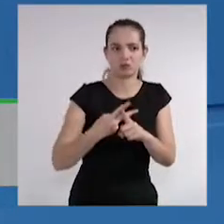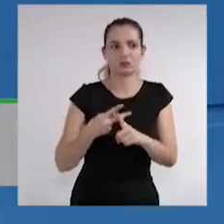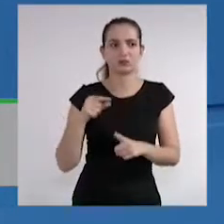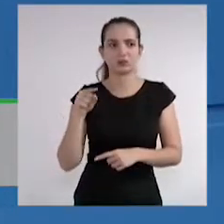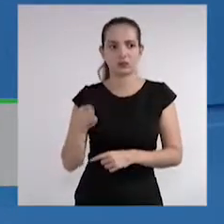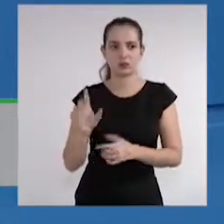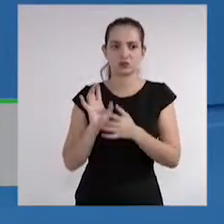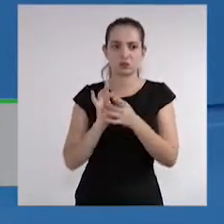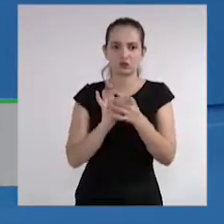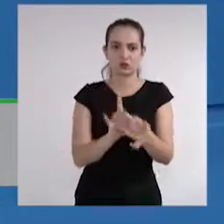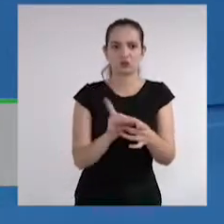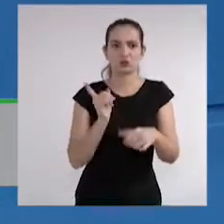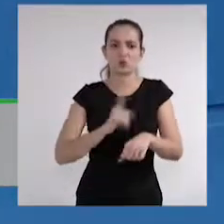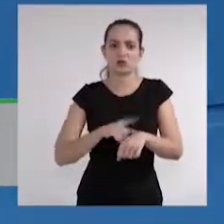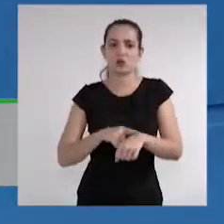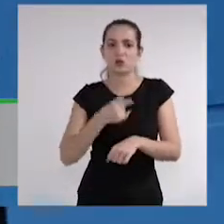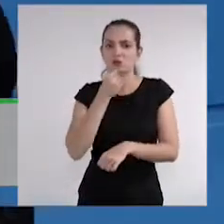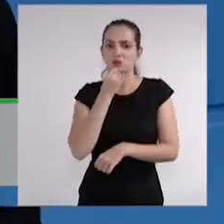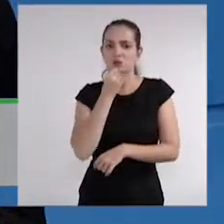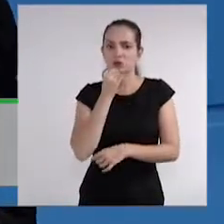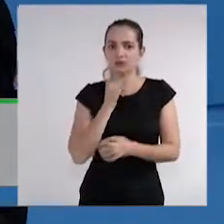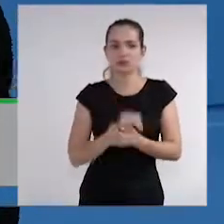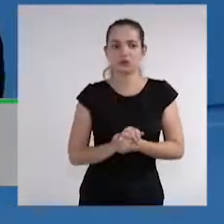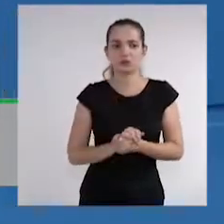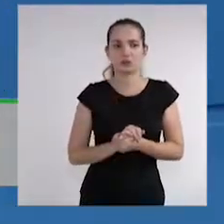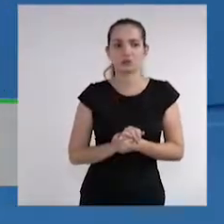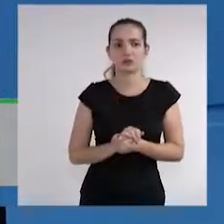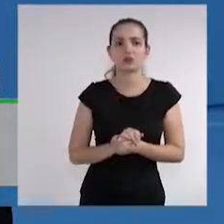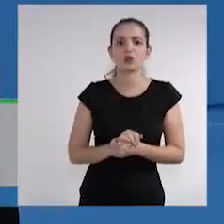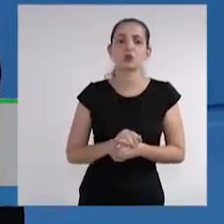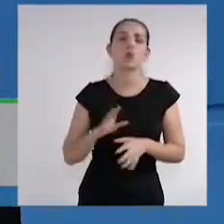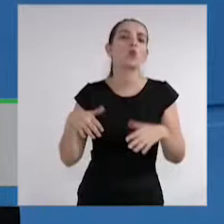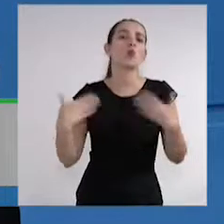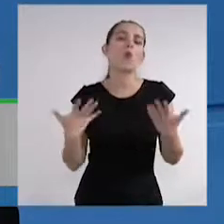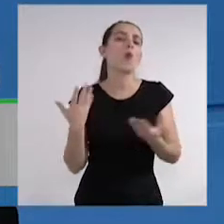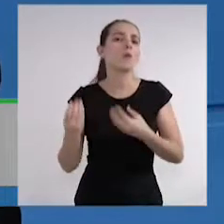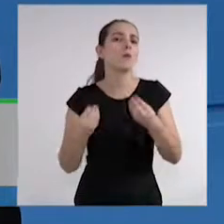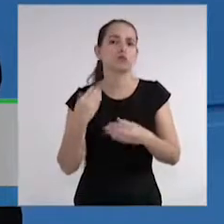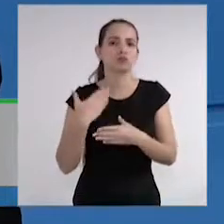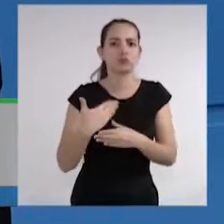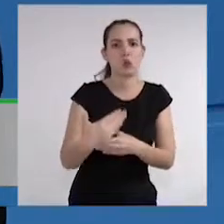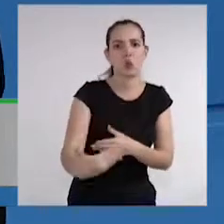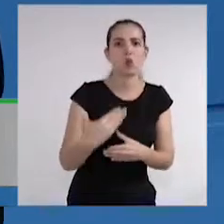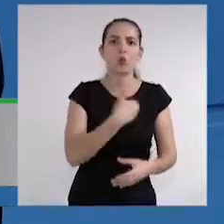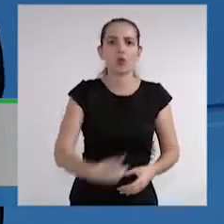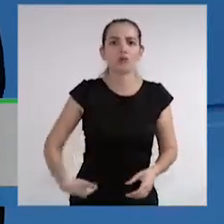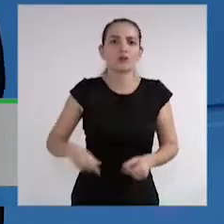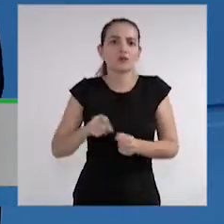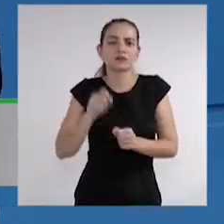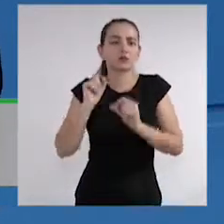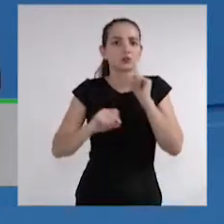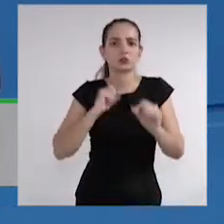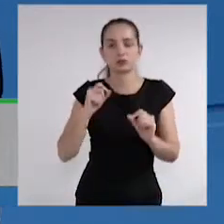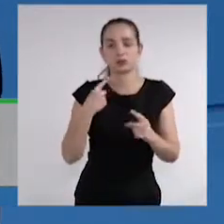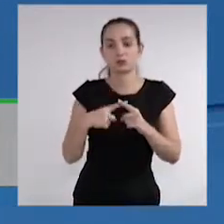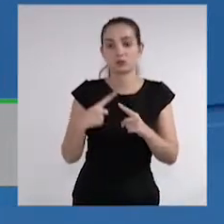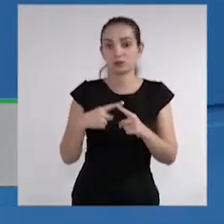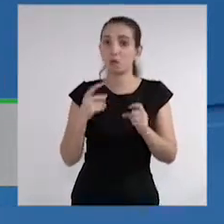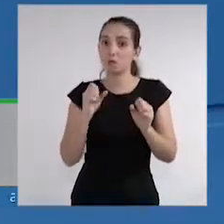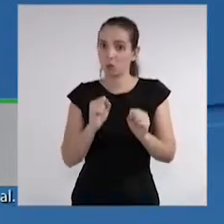no aspecto da obra, por exemplo, que tem um BDI já definido. Qual seria o procedimento do Estado então, em relação a isso? Haja vista que